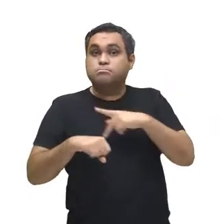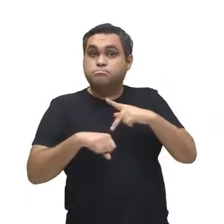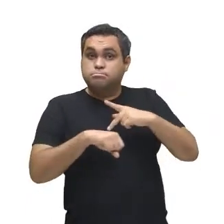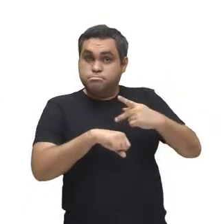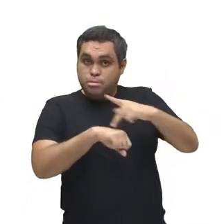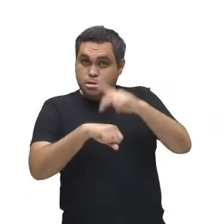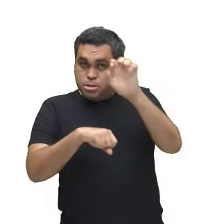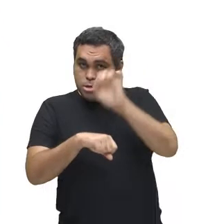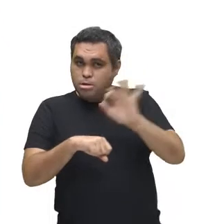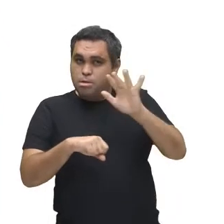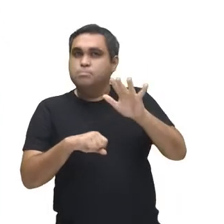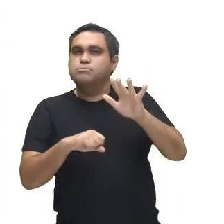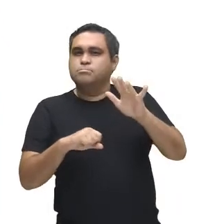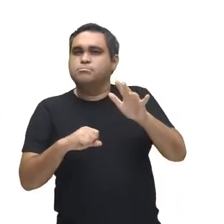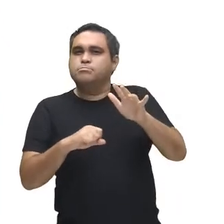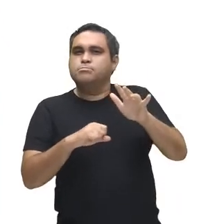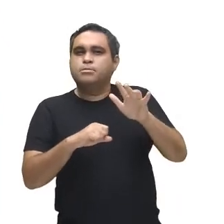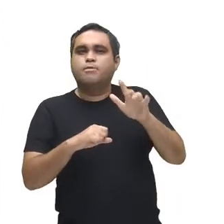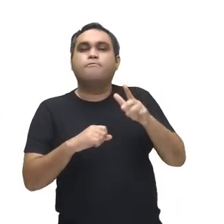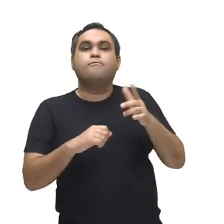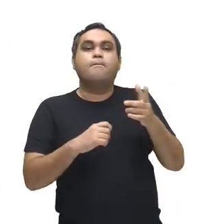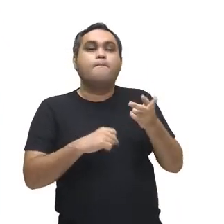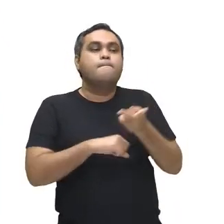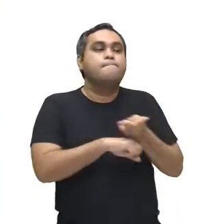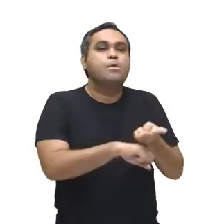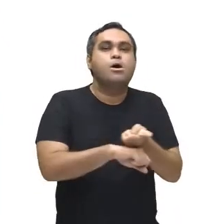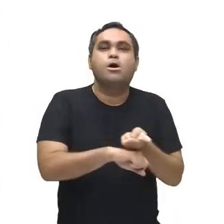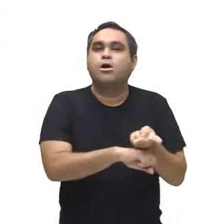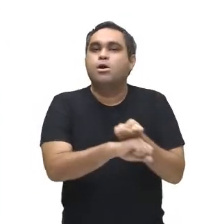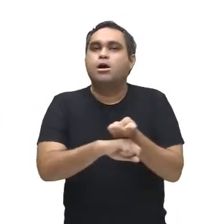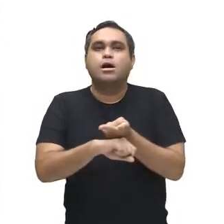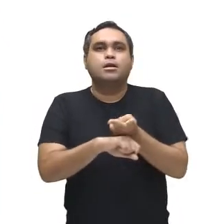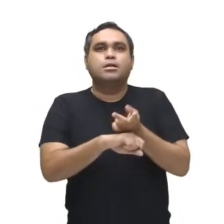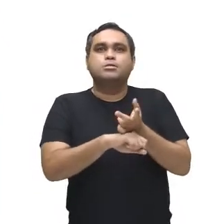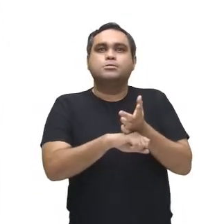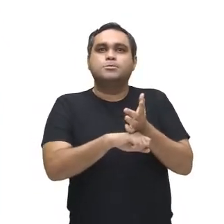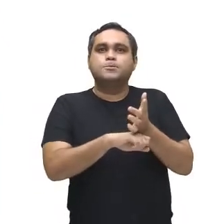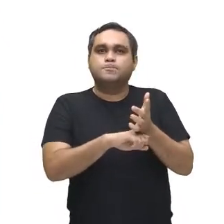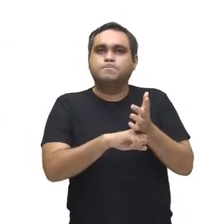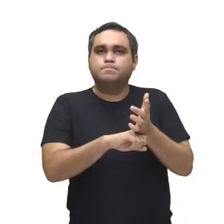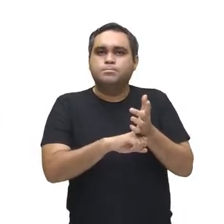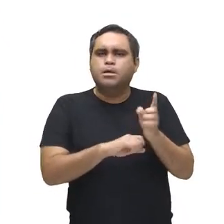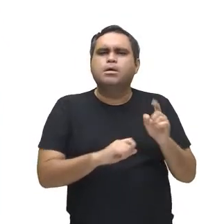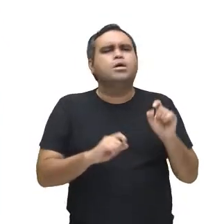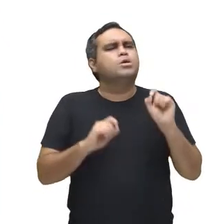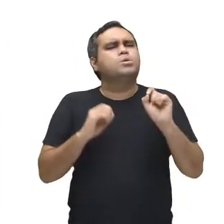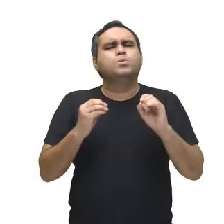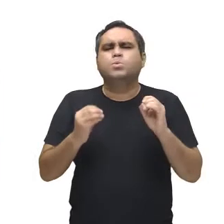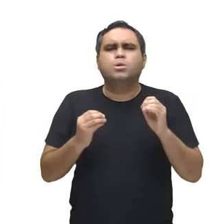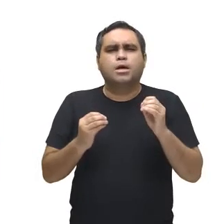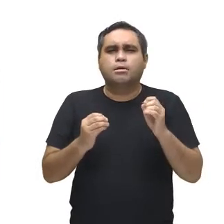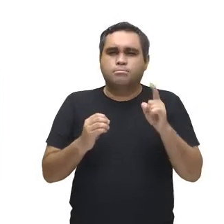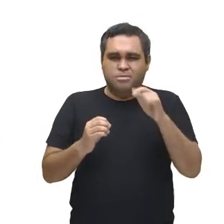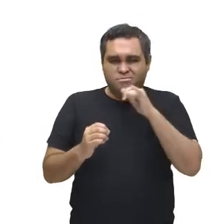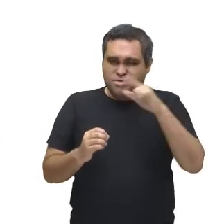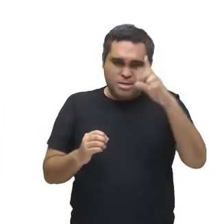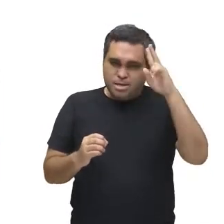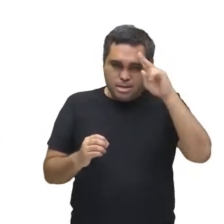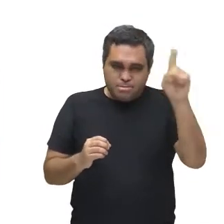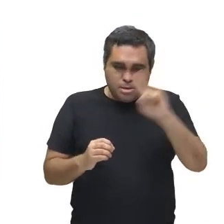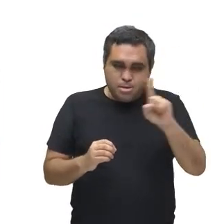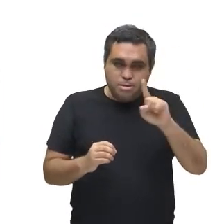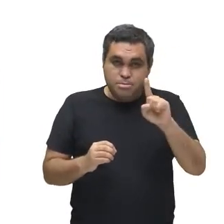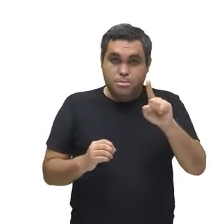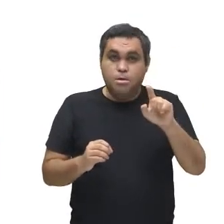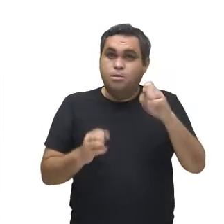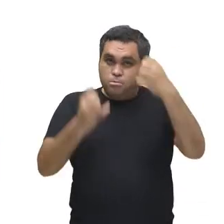estavam naquela corrida imperialista. Que é isso, professor? Eu perdi a última aula, eu não lembro do que o senhor falou na última aula. É o seguinte,